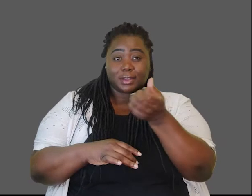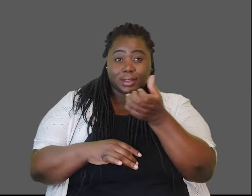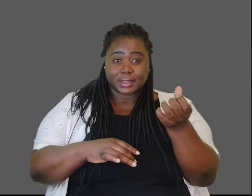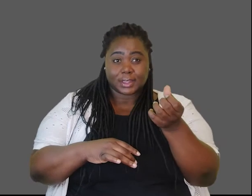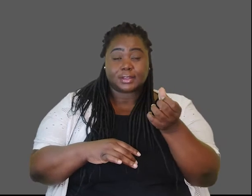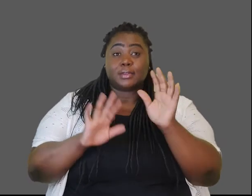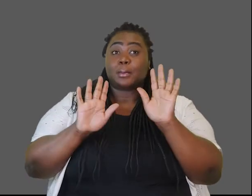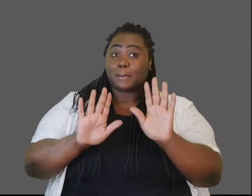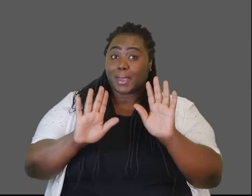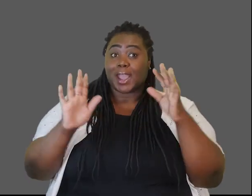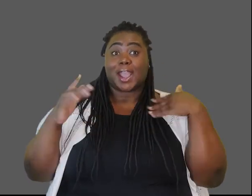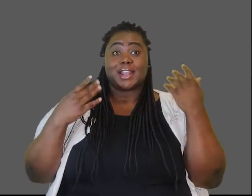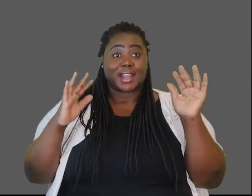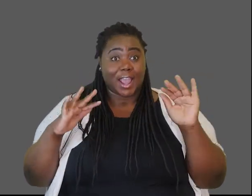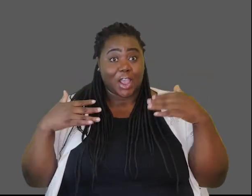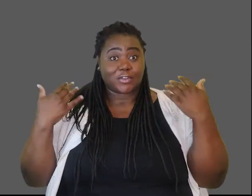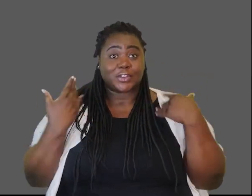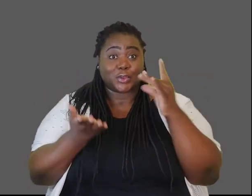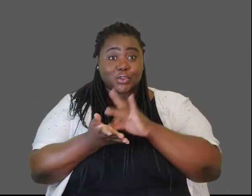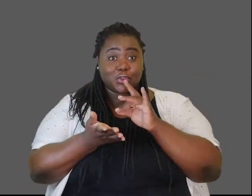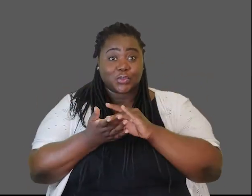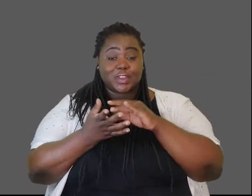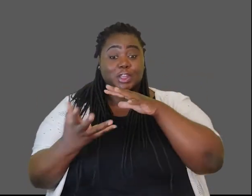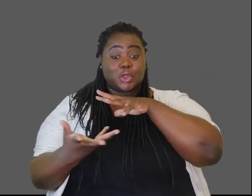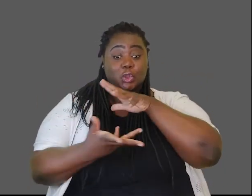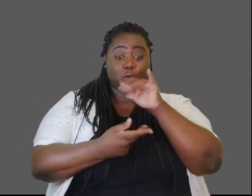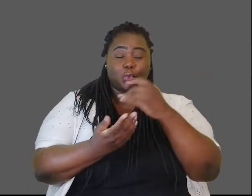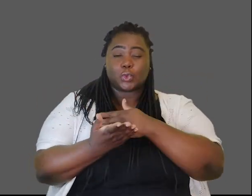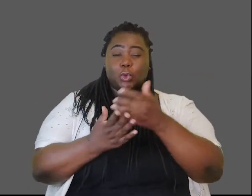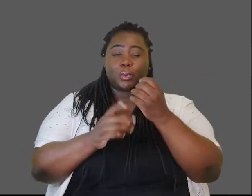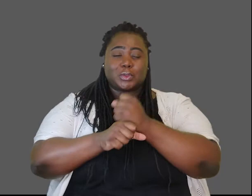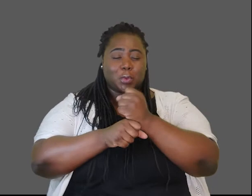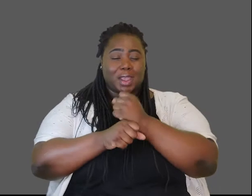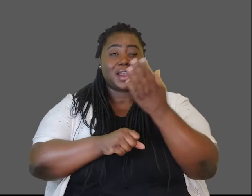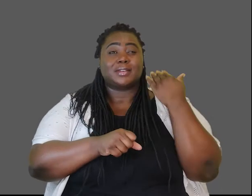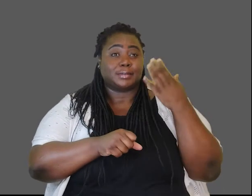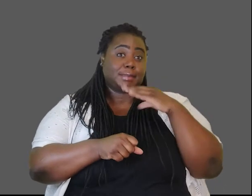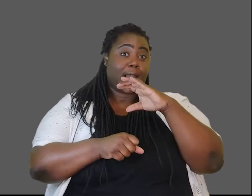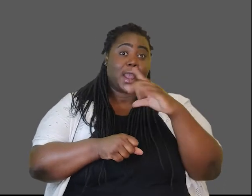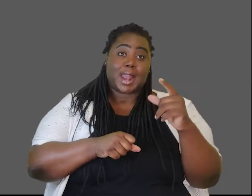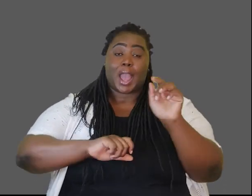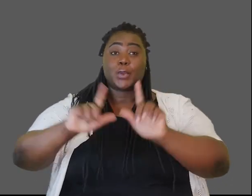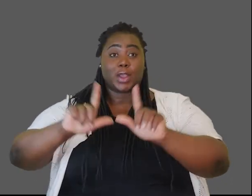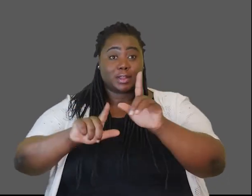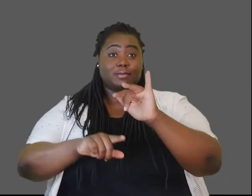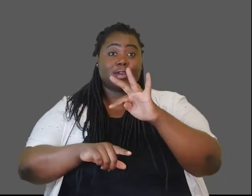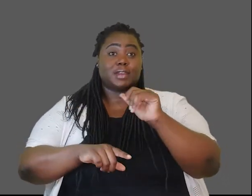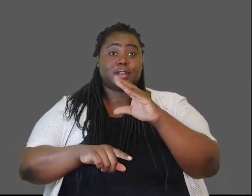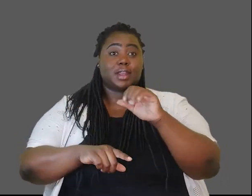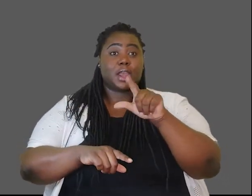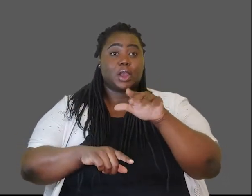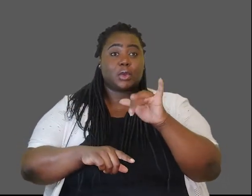1966. Mas a aventura real do homem no espaço começou alguns anos antes e, claro, a TV